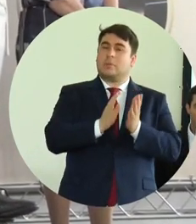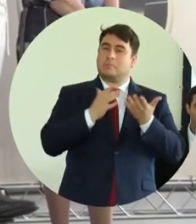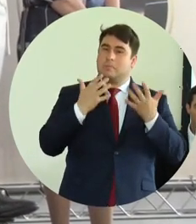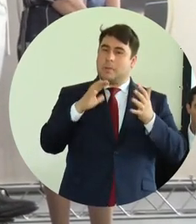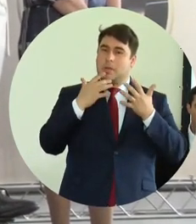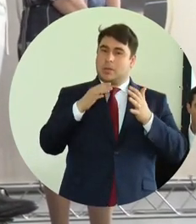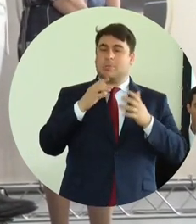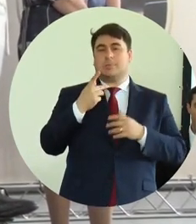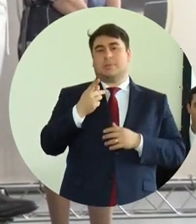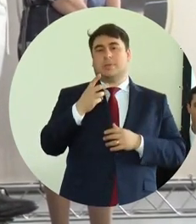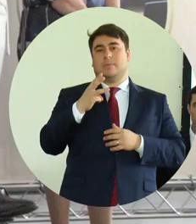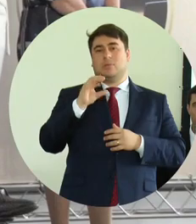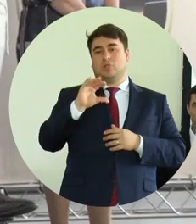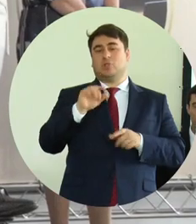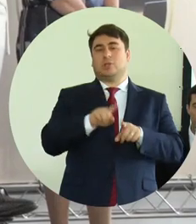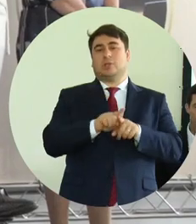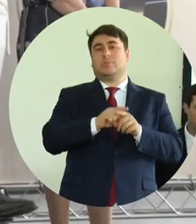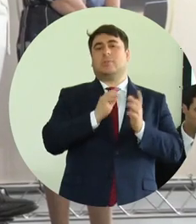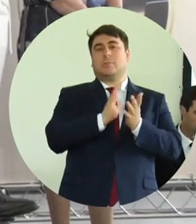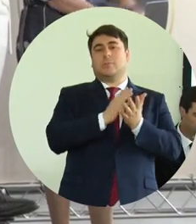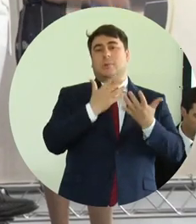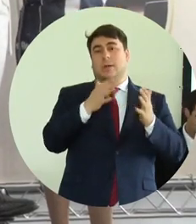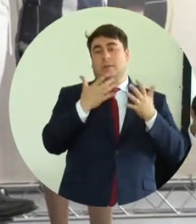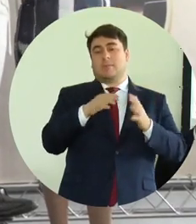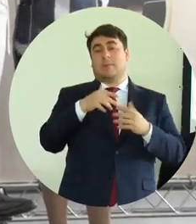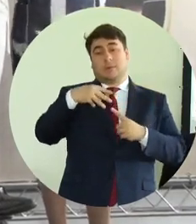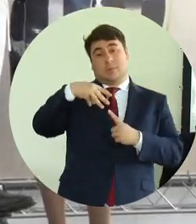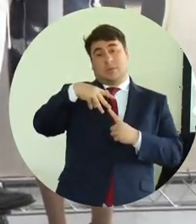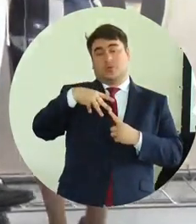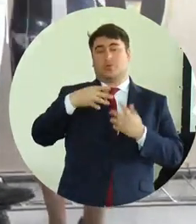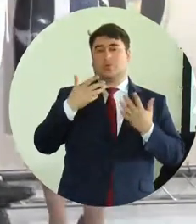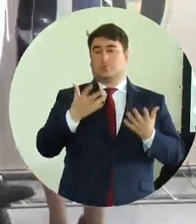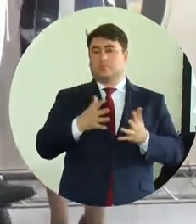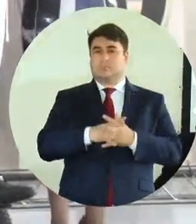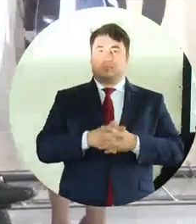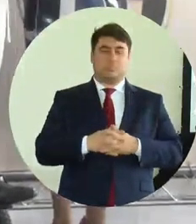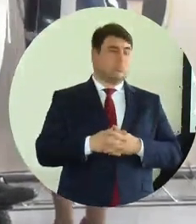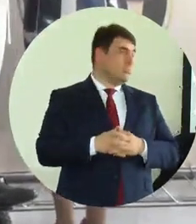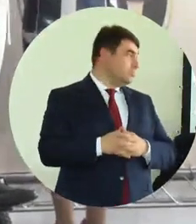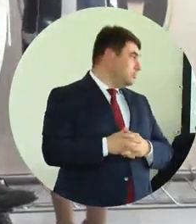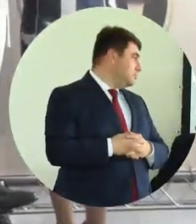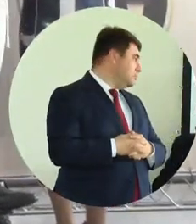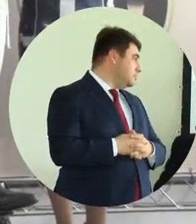empresa PwC e parabéns ao McDonald's. Que som.